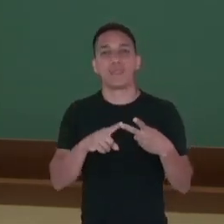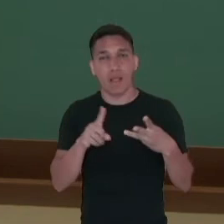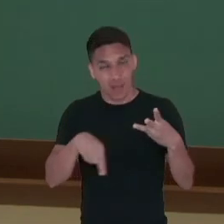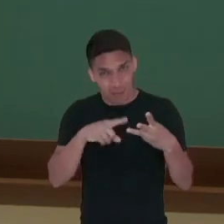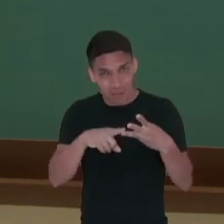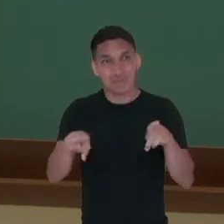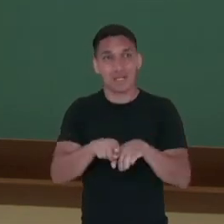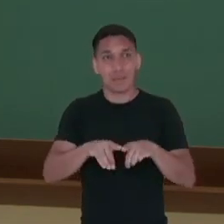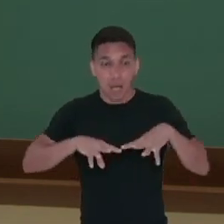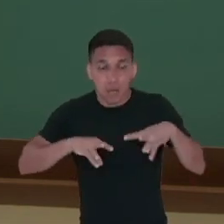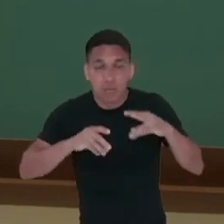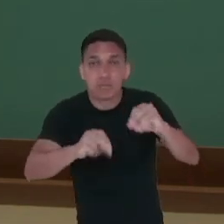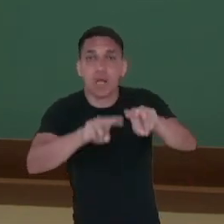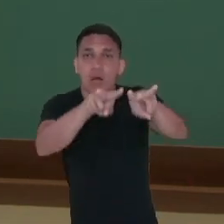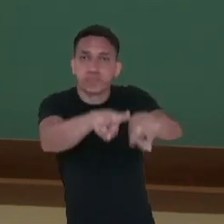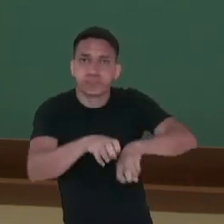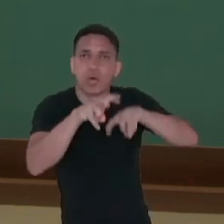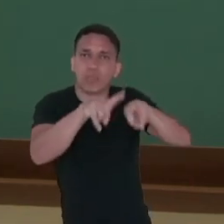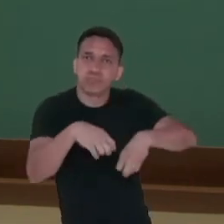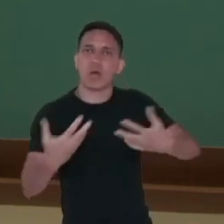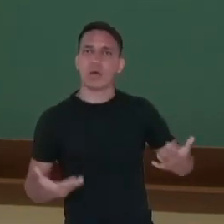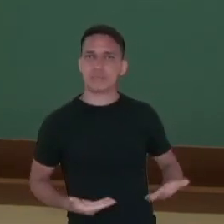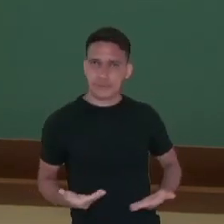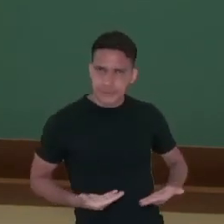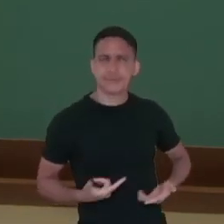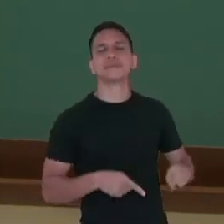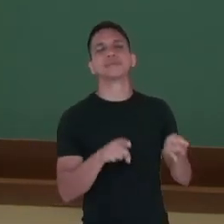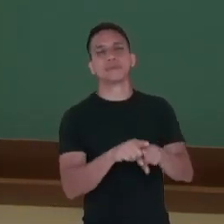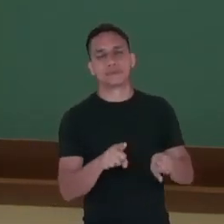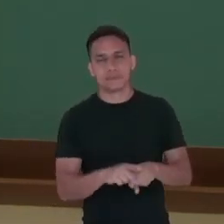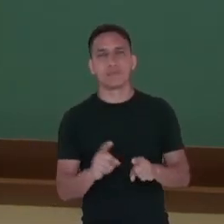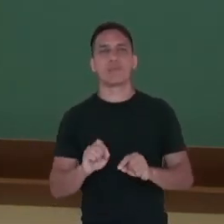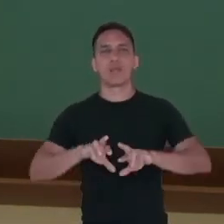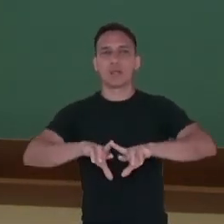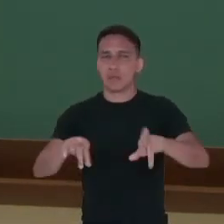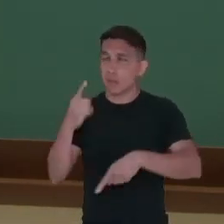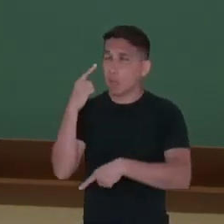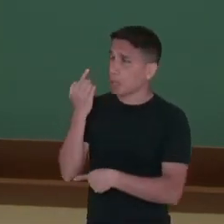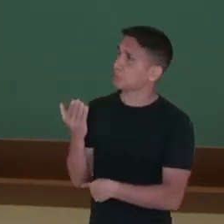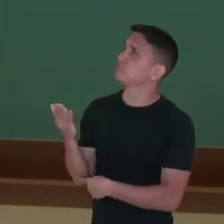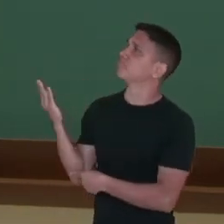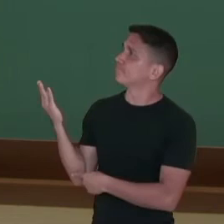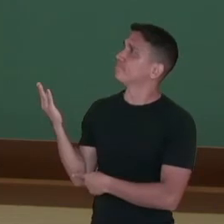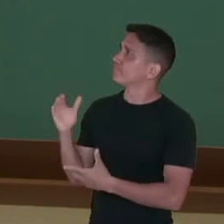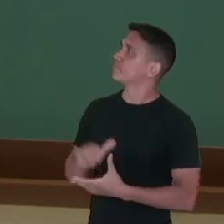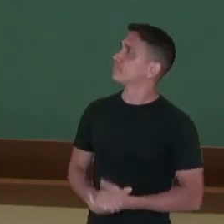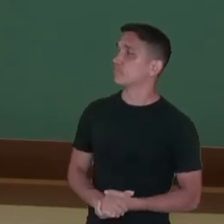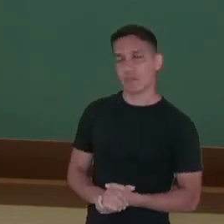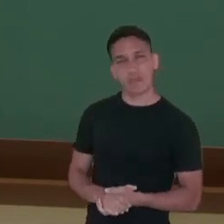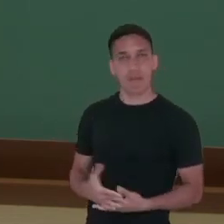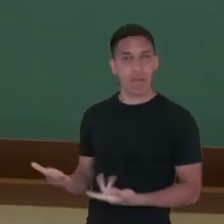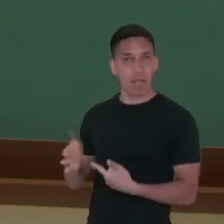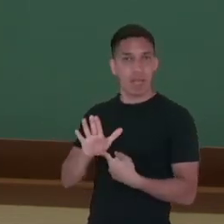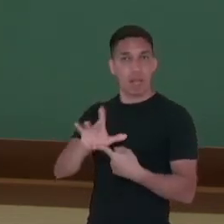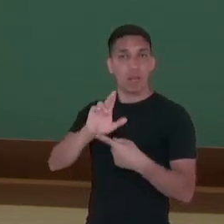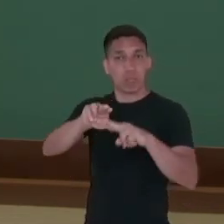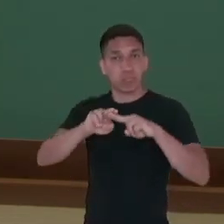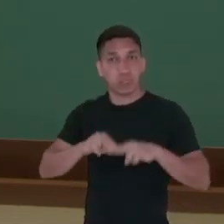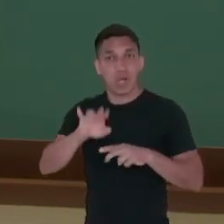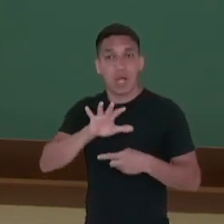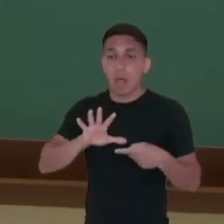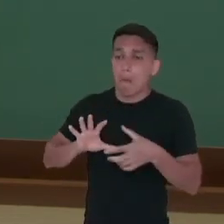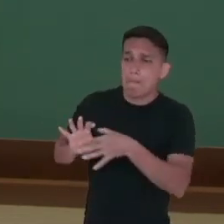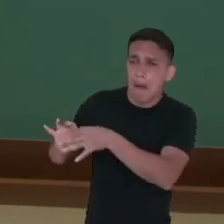terras, né, do manso servil, dos camponeses do manso senhorial, né, do senhor feudal. Então ele é um